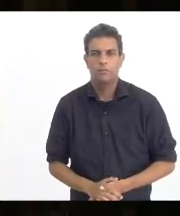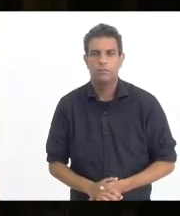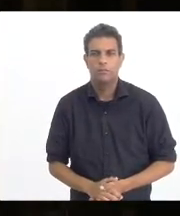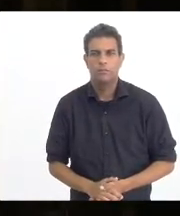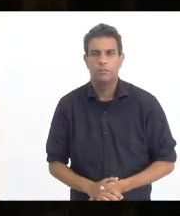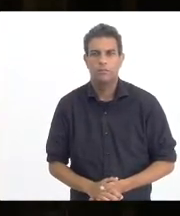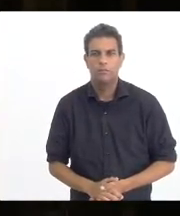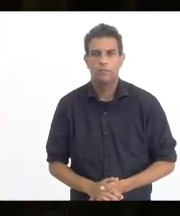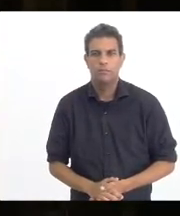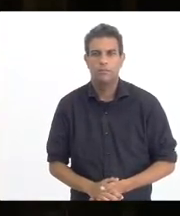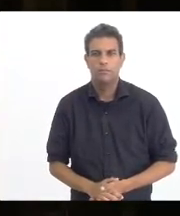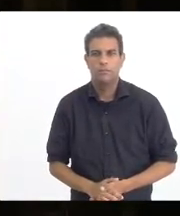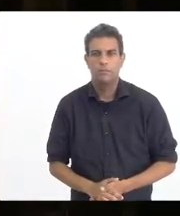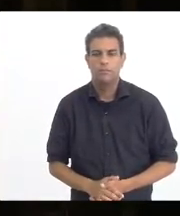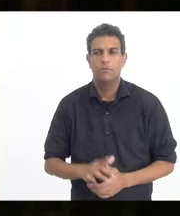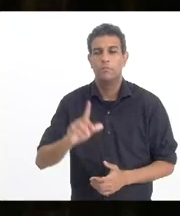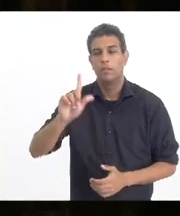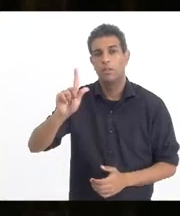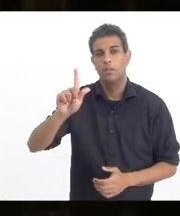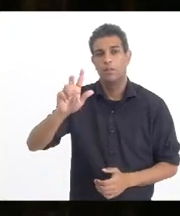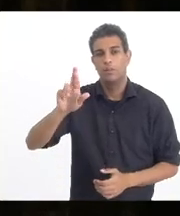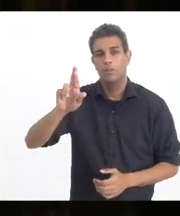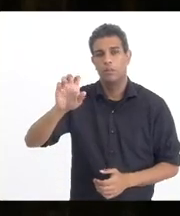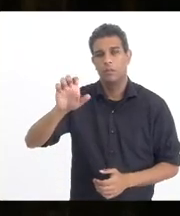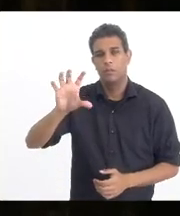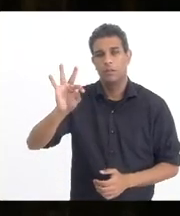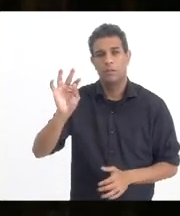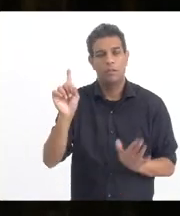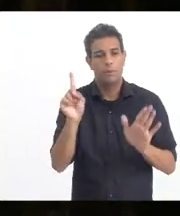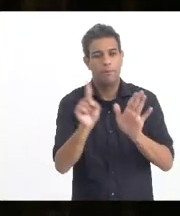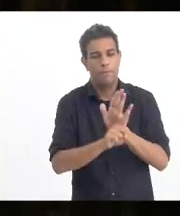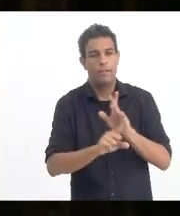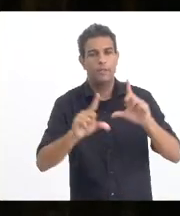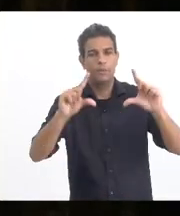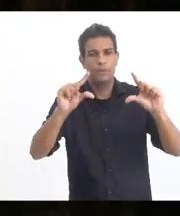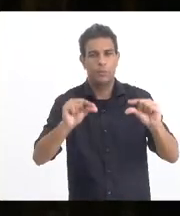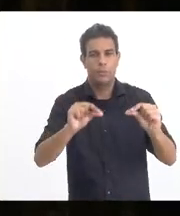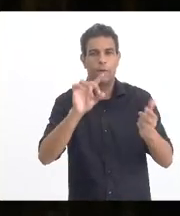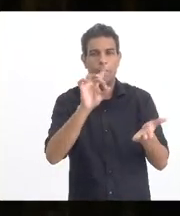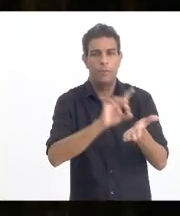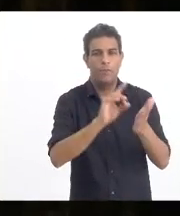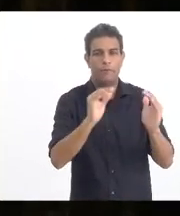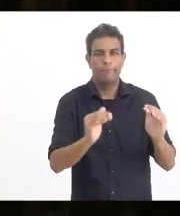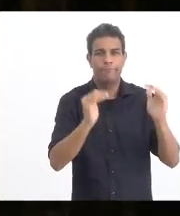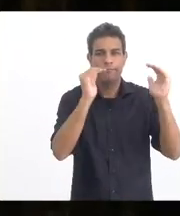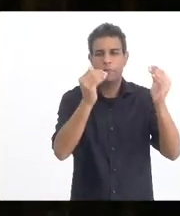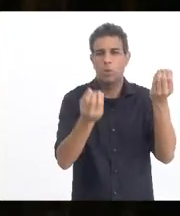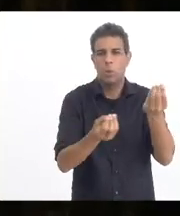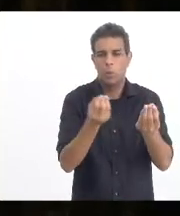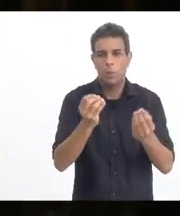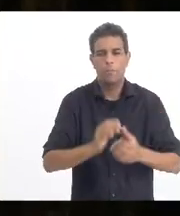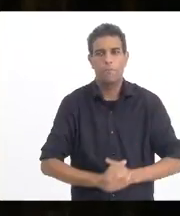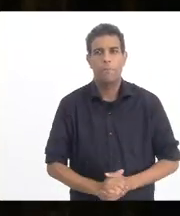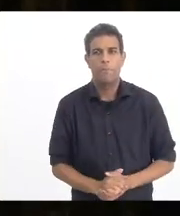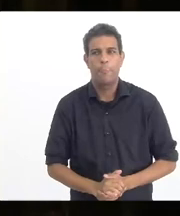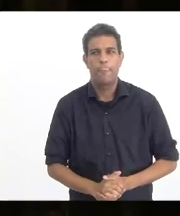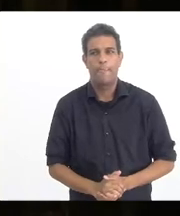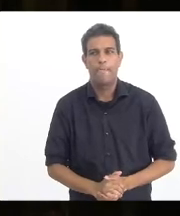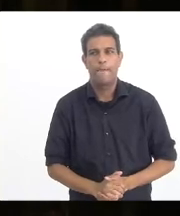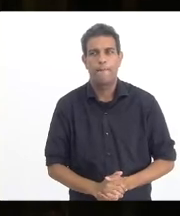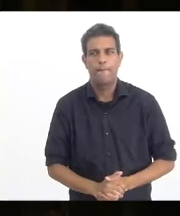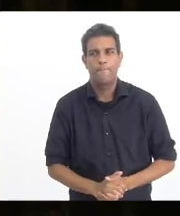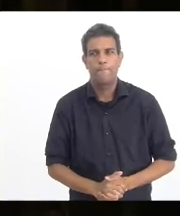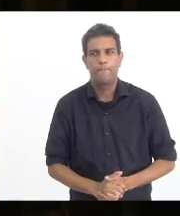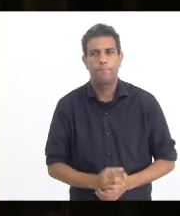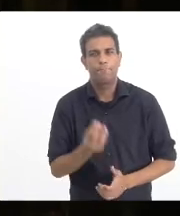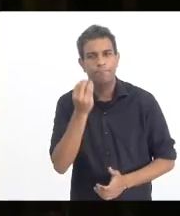Quanto à grete, você me perguntou sobre a redução da grete dos oficiais superiores. Isso é uma dança